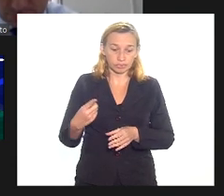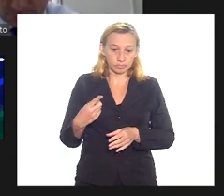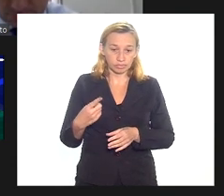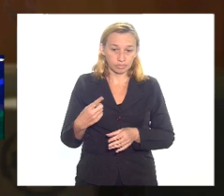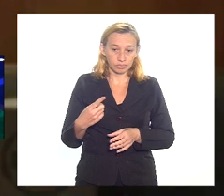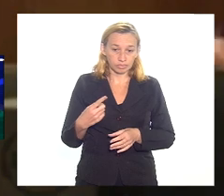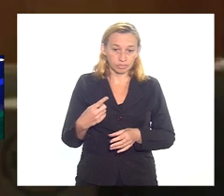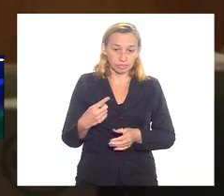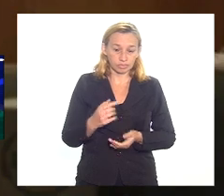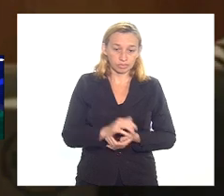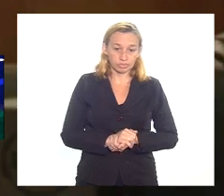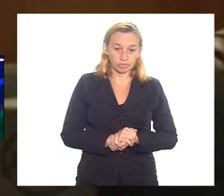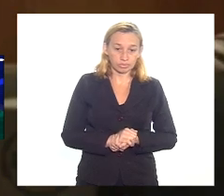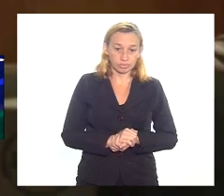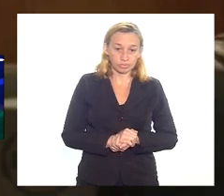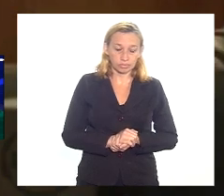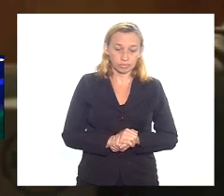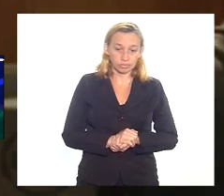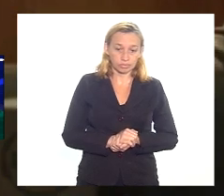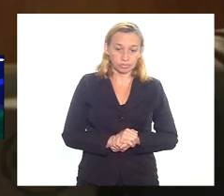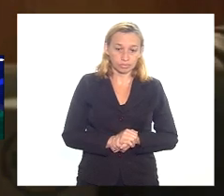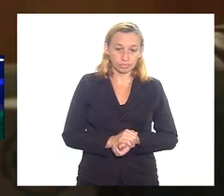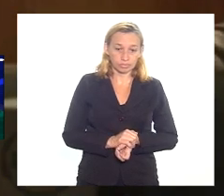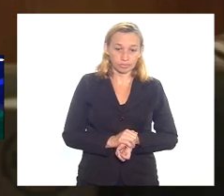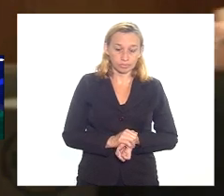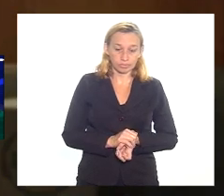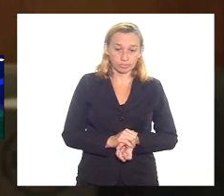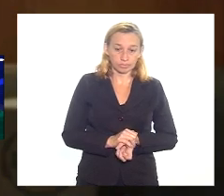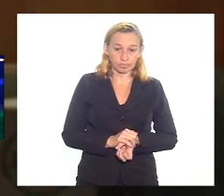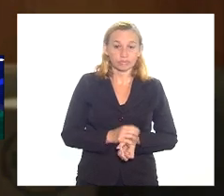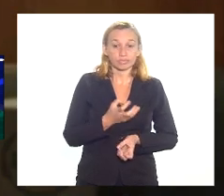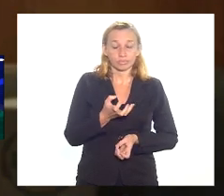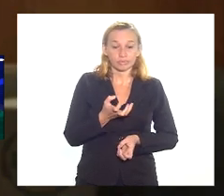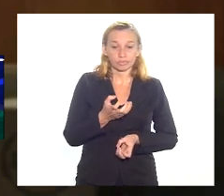depois vamos aos inscritos, tá? Eu